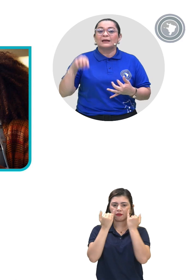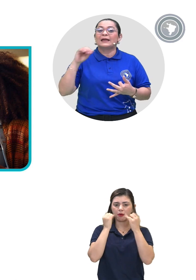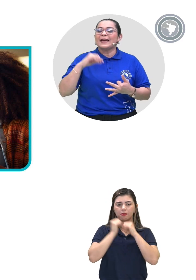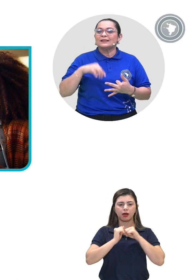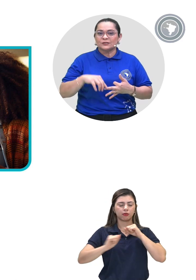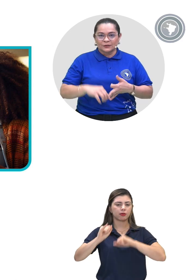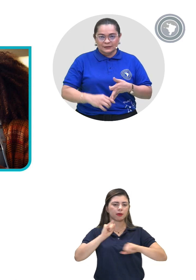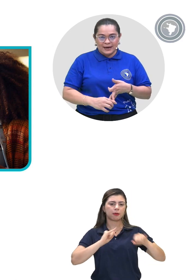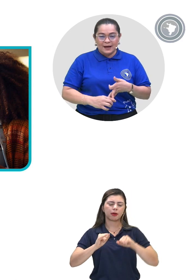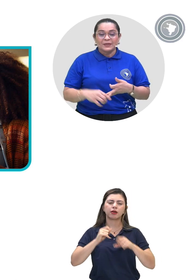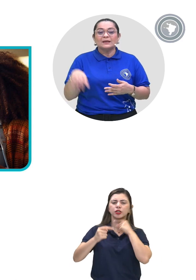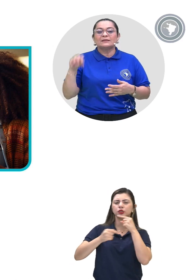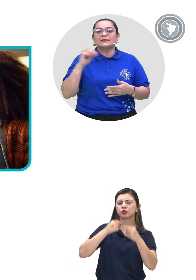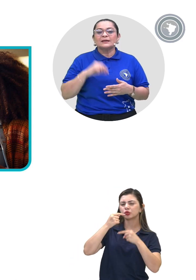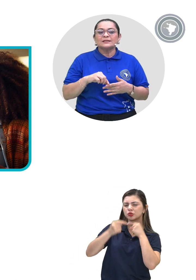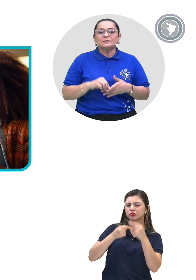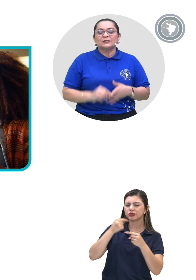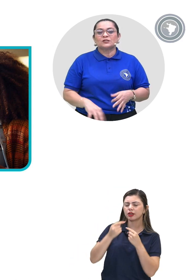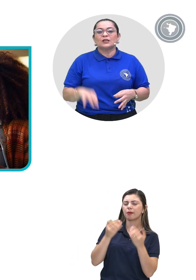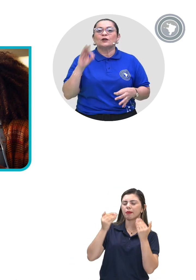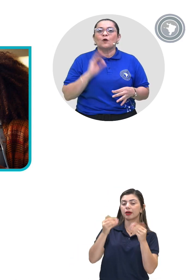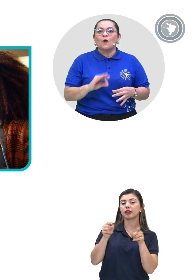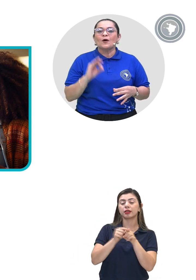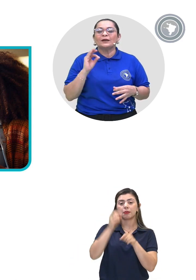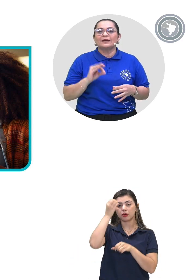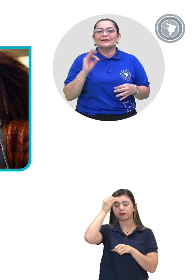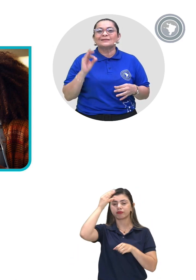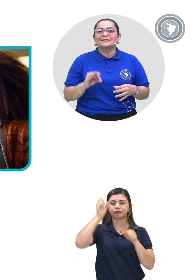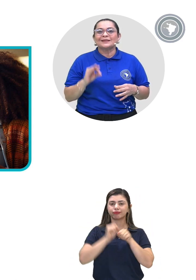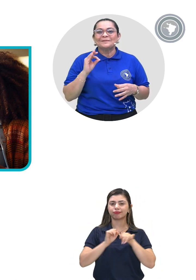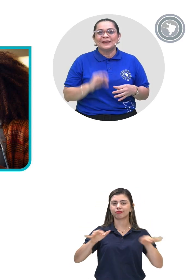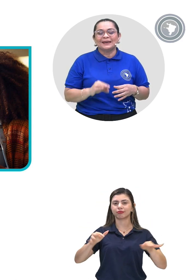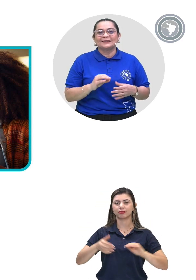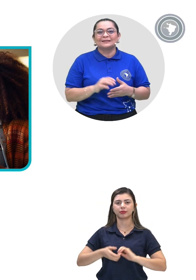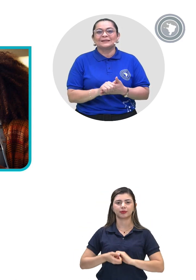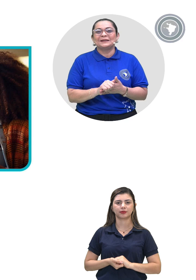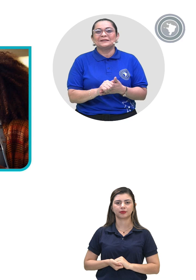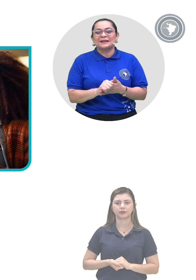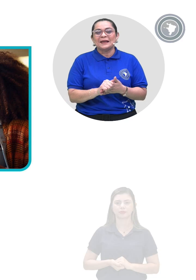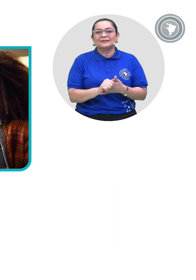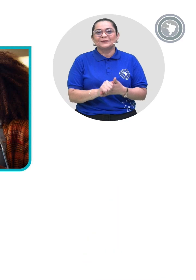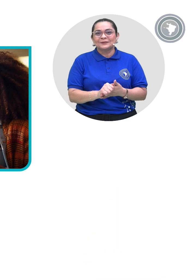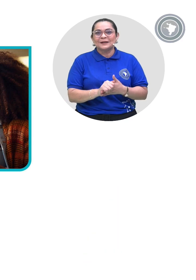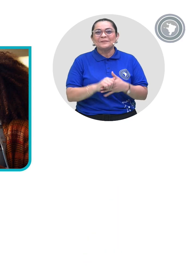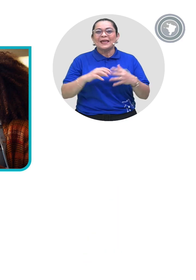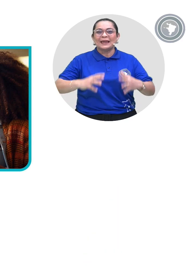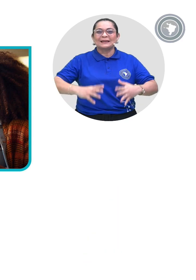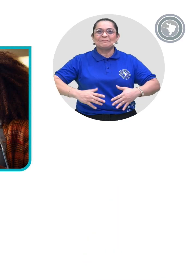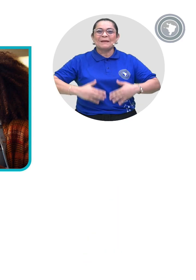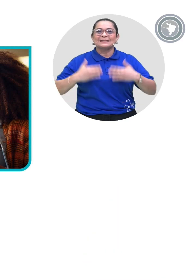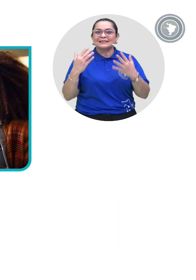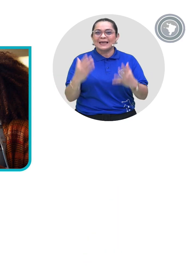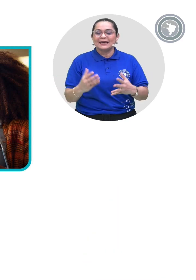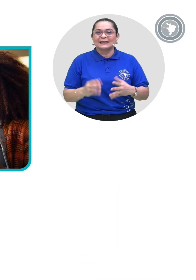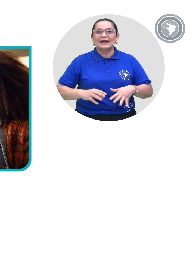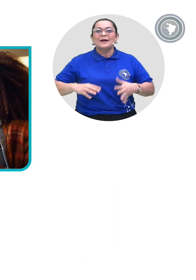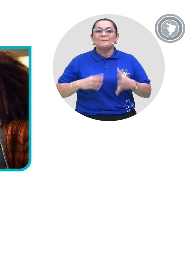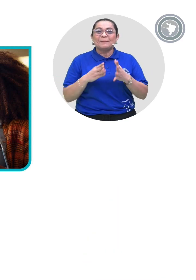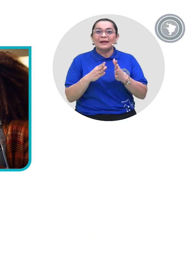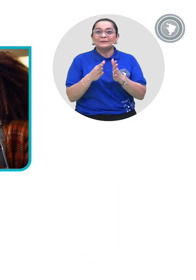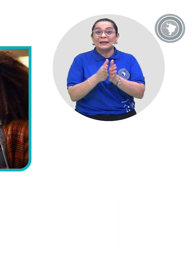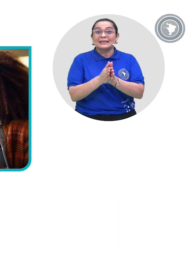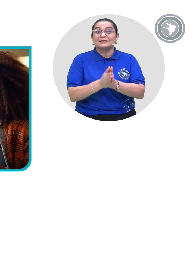informar, questionar e transmitir conhecimento. Então, a literatura, ela passeia,